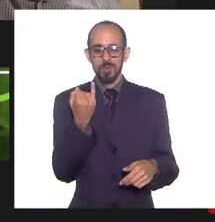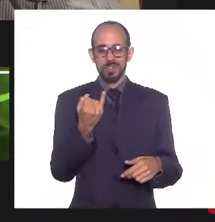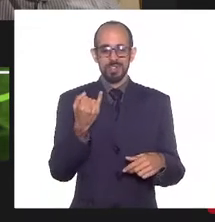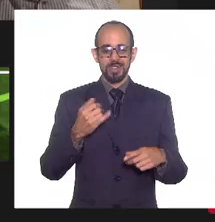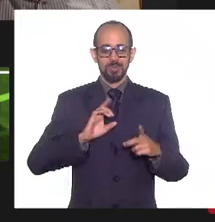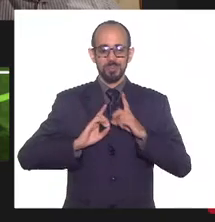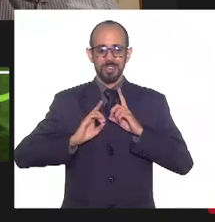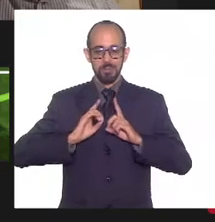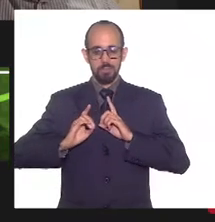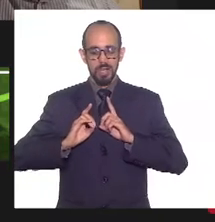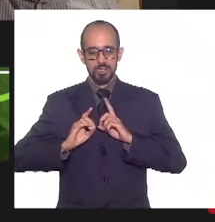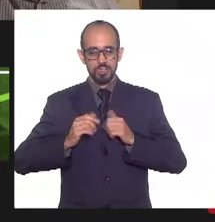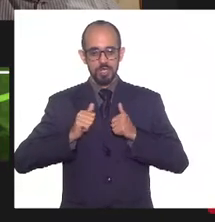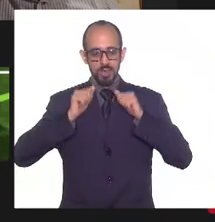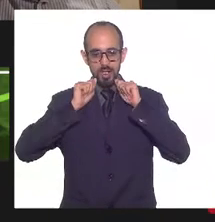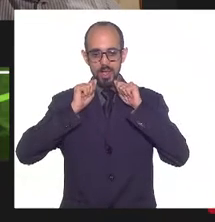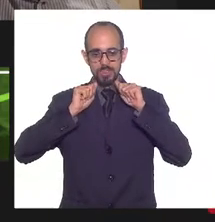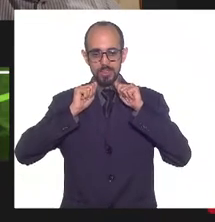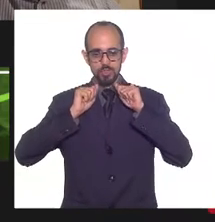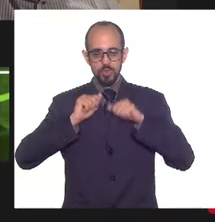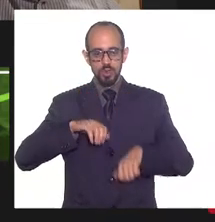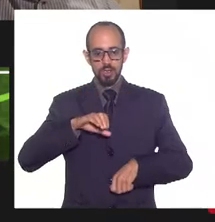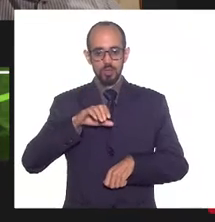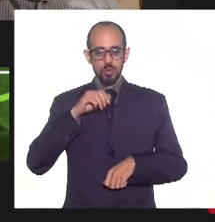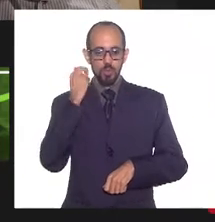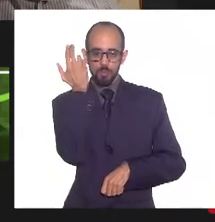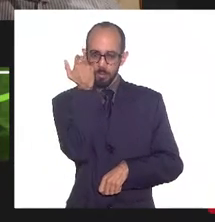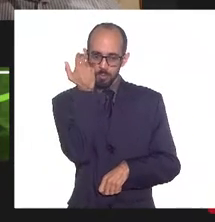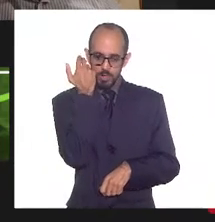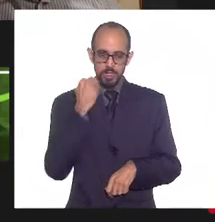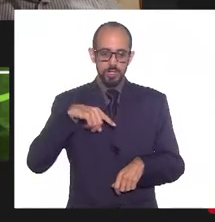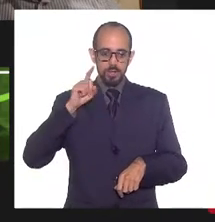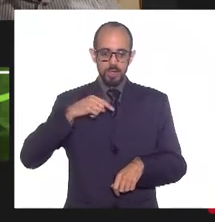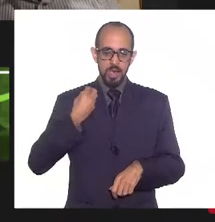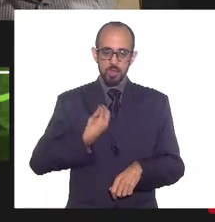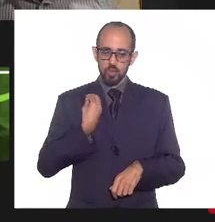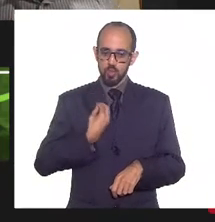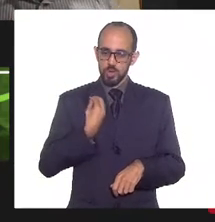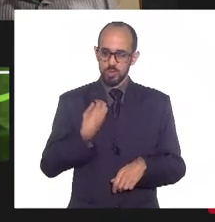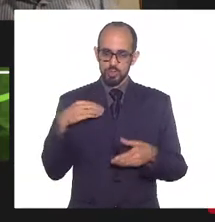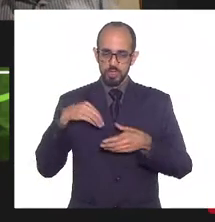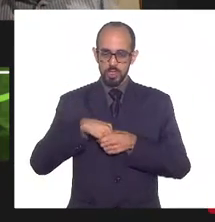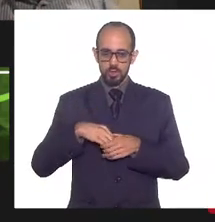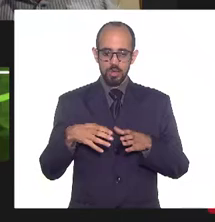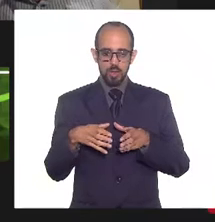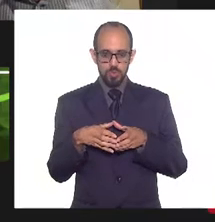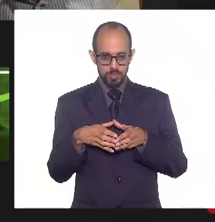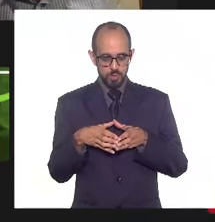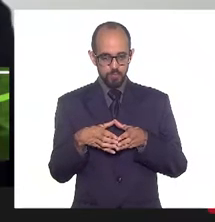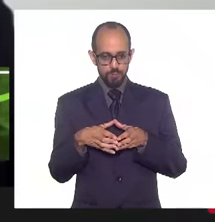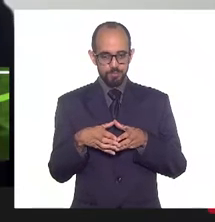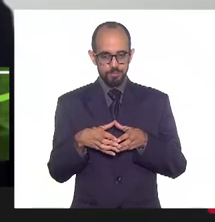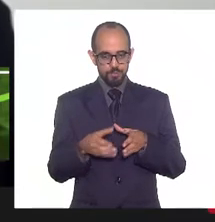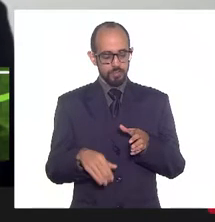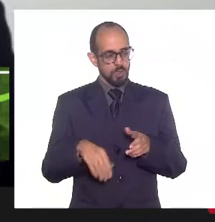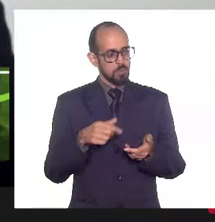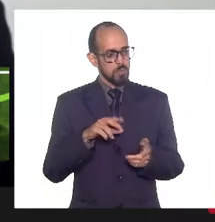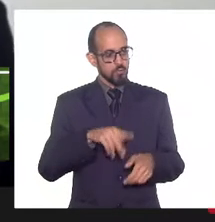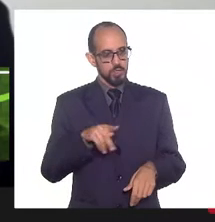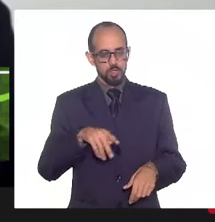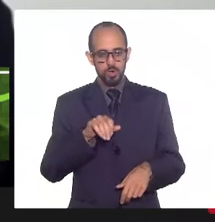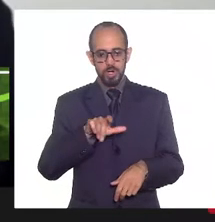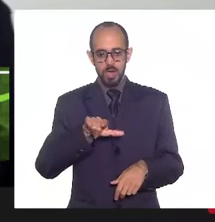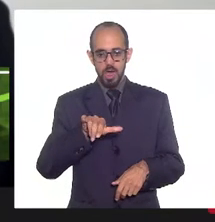que assessora o mandato do deputado Carlos Mink também muito atuante membro da nossa comissão pessoal é isso professora Cláudia Gonçalves